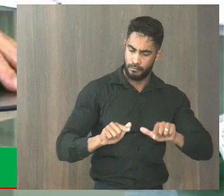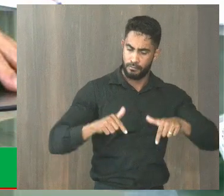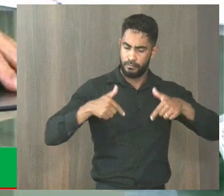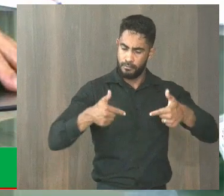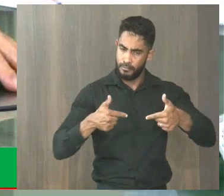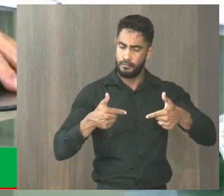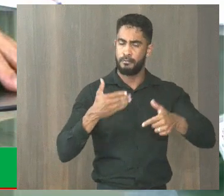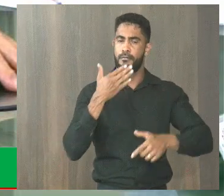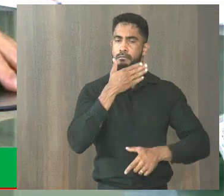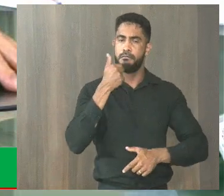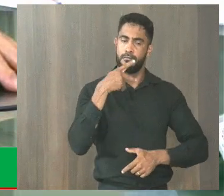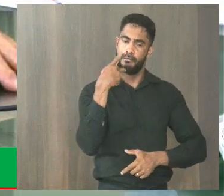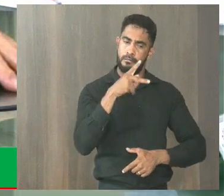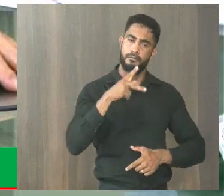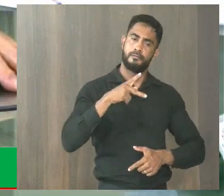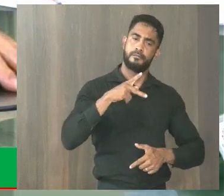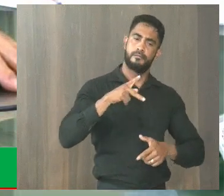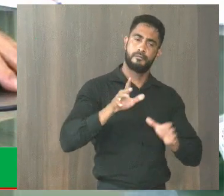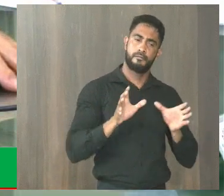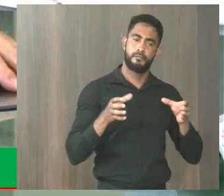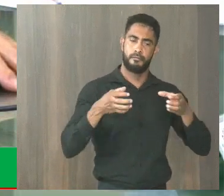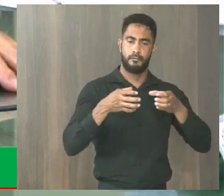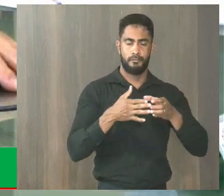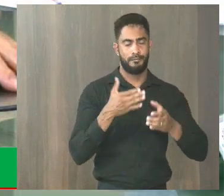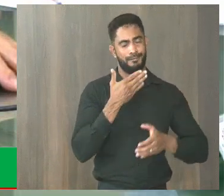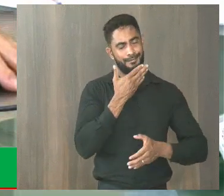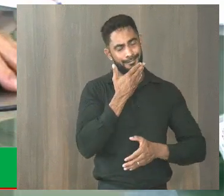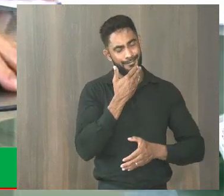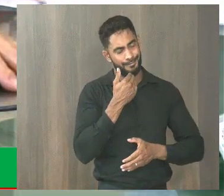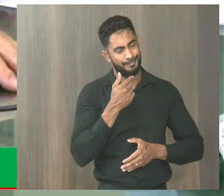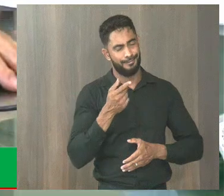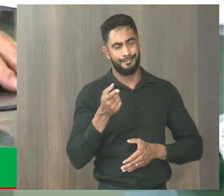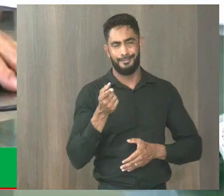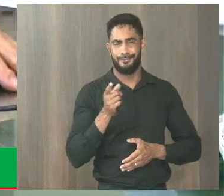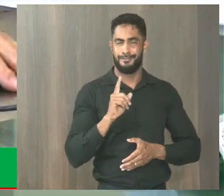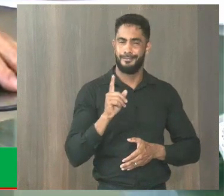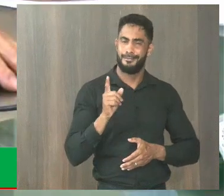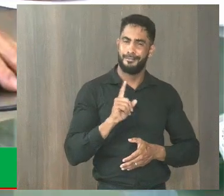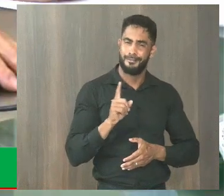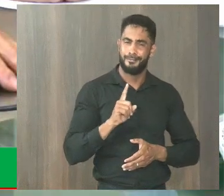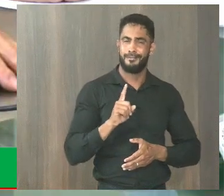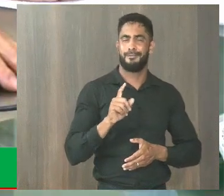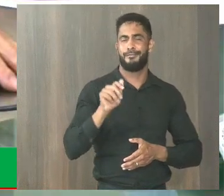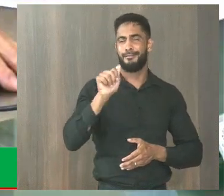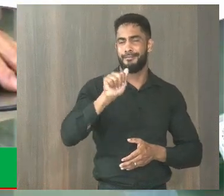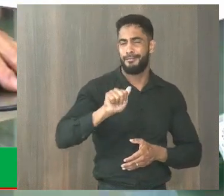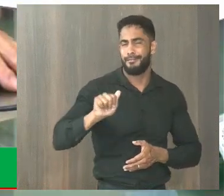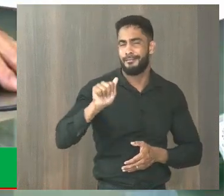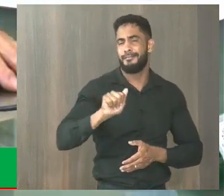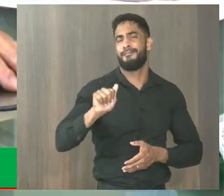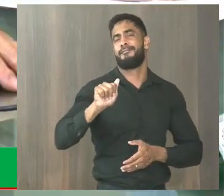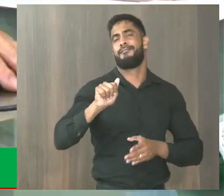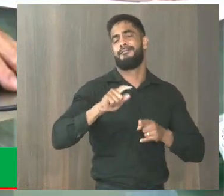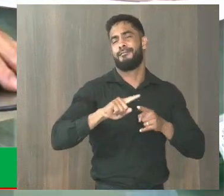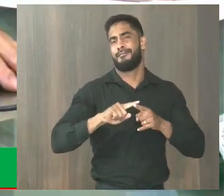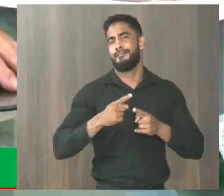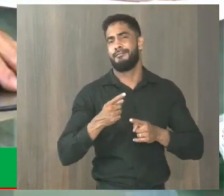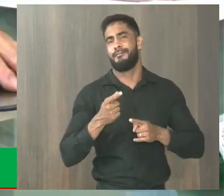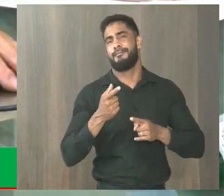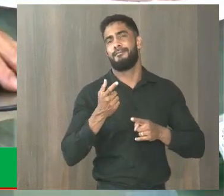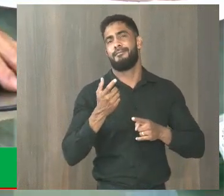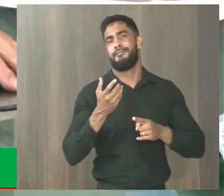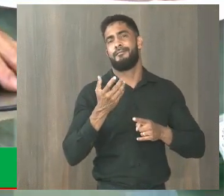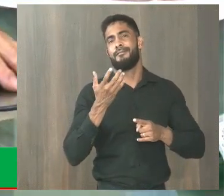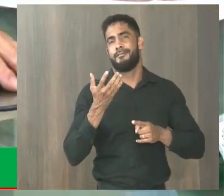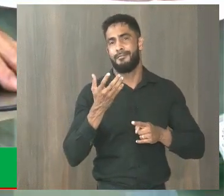melhorias naquela comunidade. A gente sabe que não é fácil lidar, né, em associação, mas eles cedem a casa deles